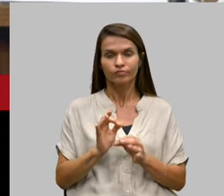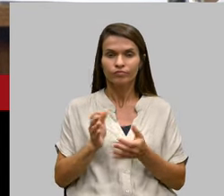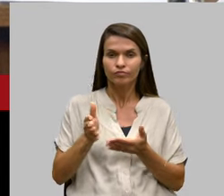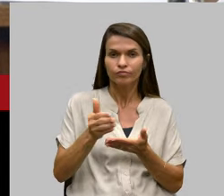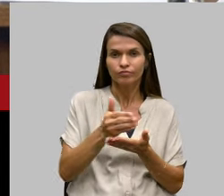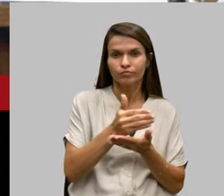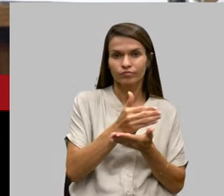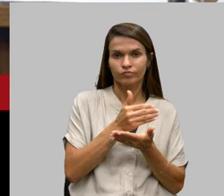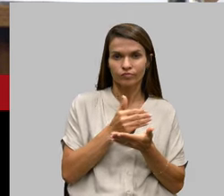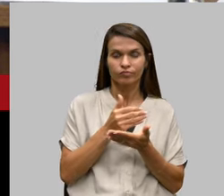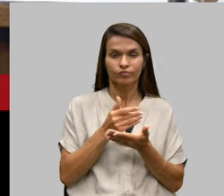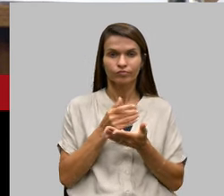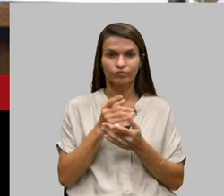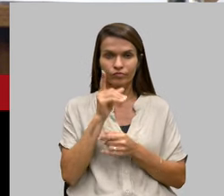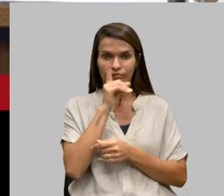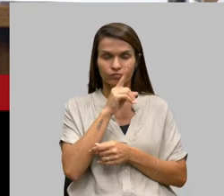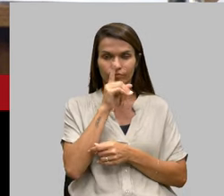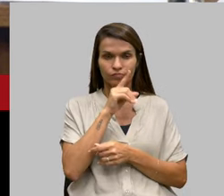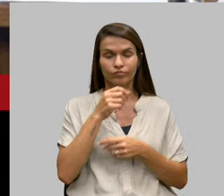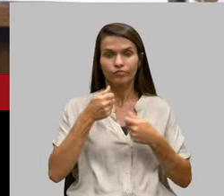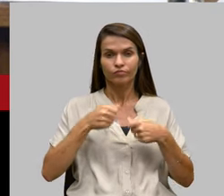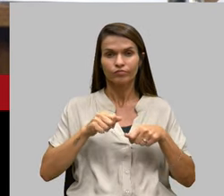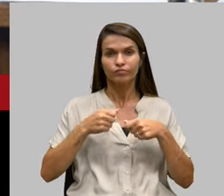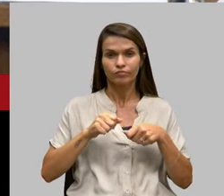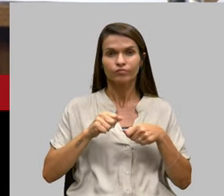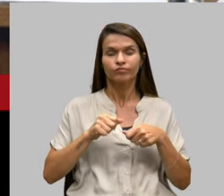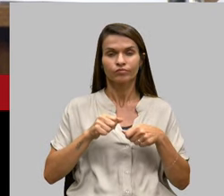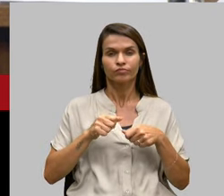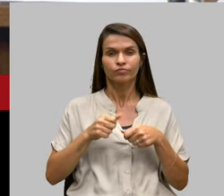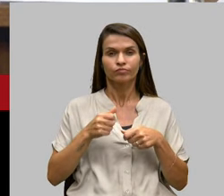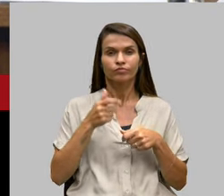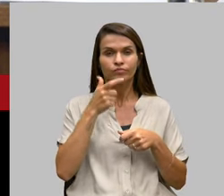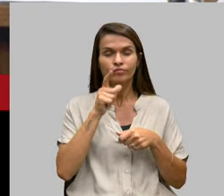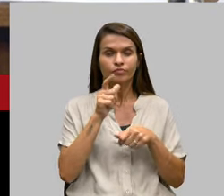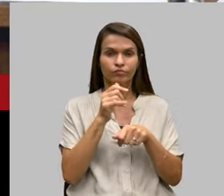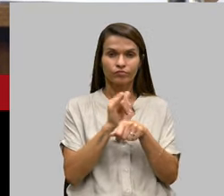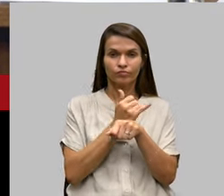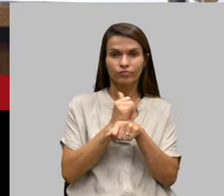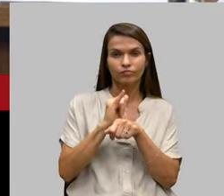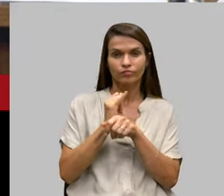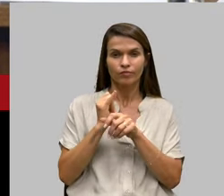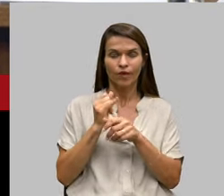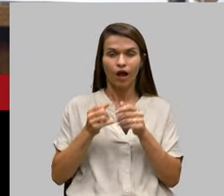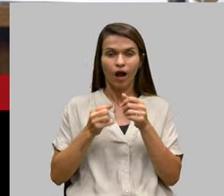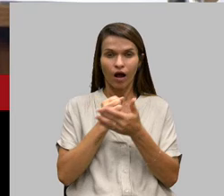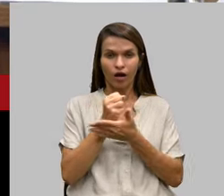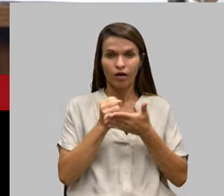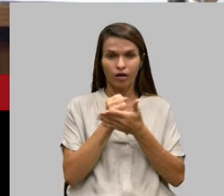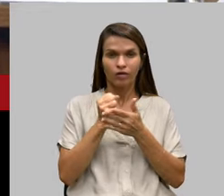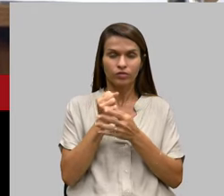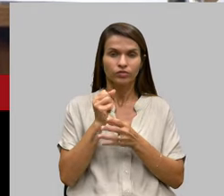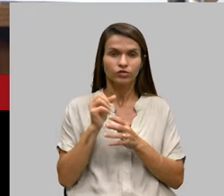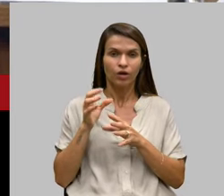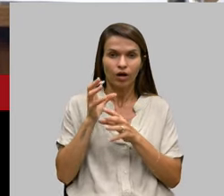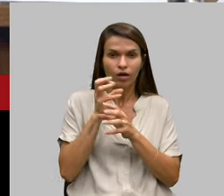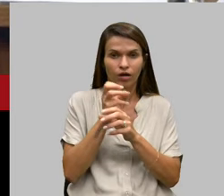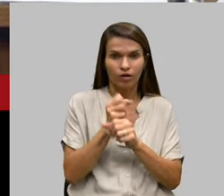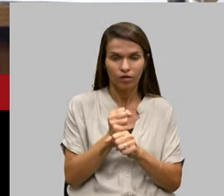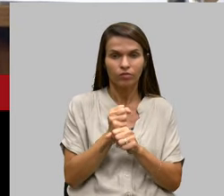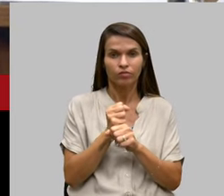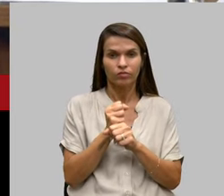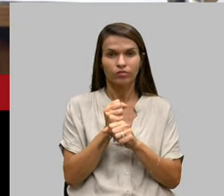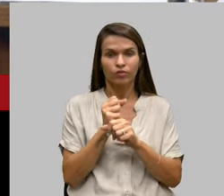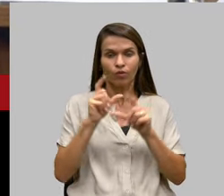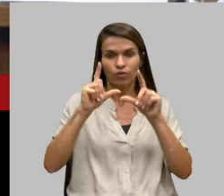o déficit é necessário que se faça um alargamento da base de cálculo reduzindo o teto de de do do